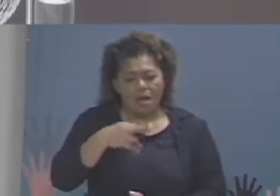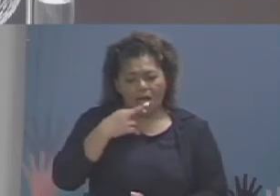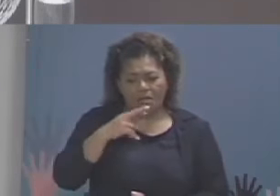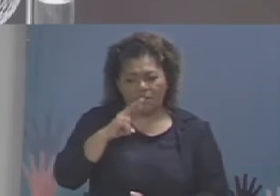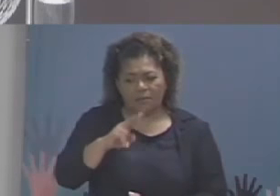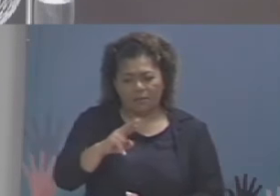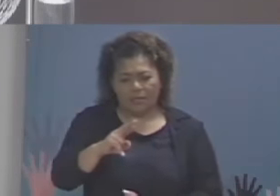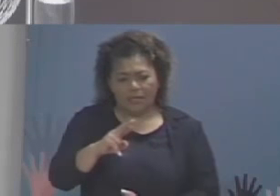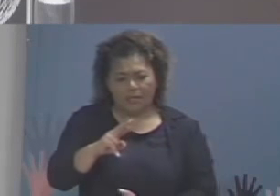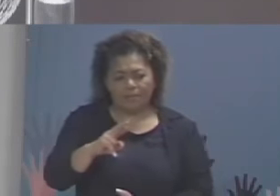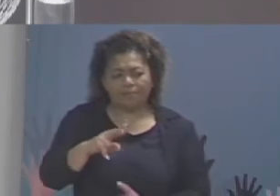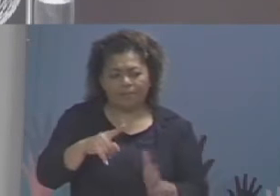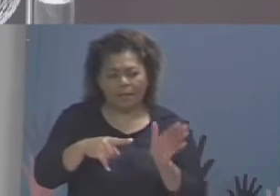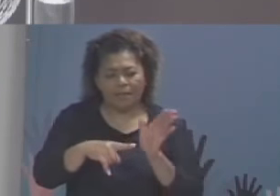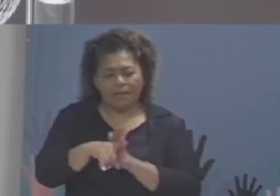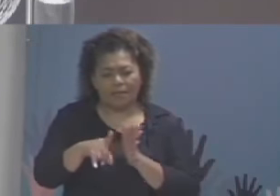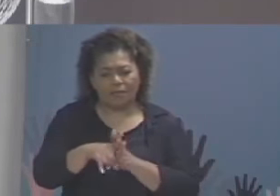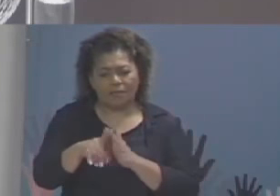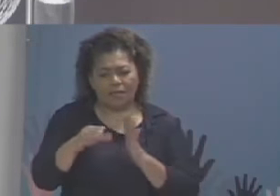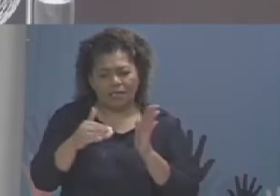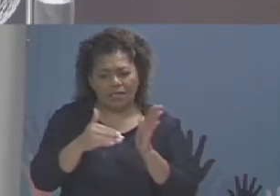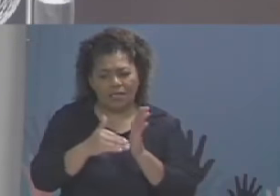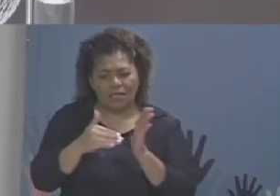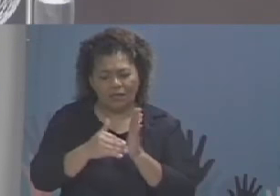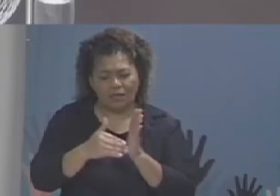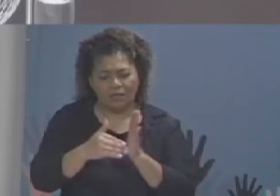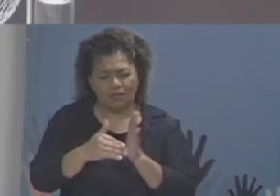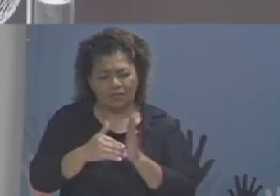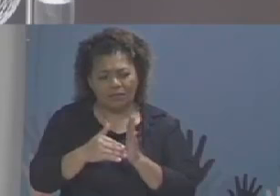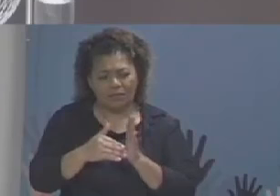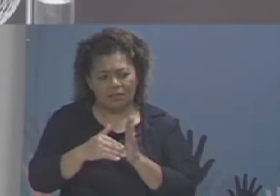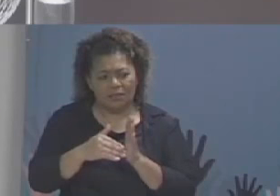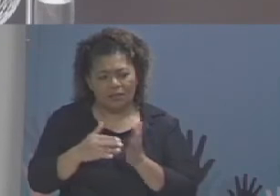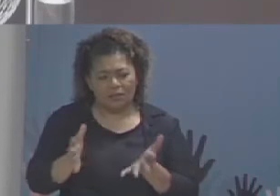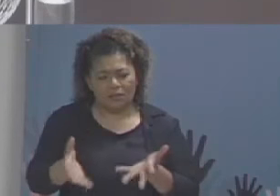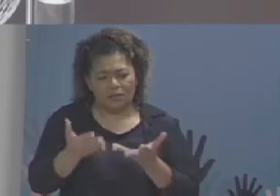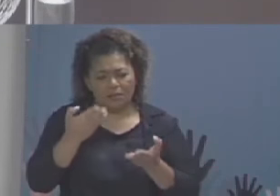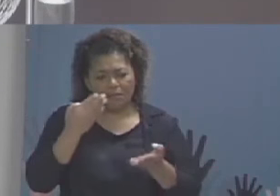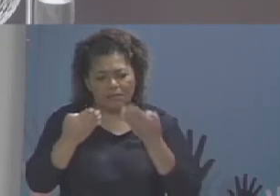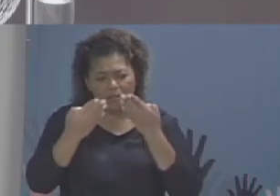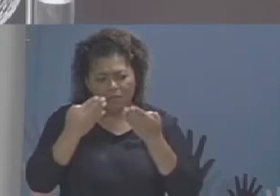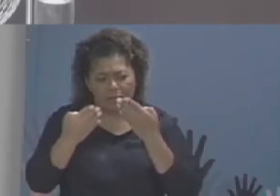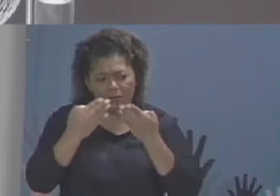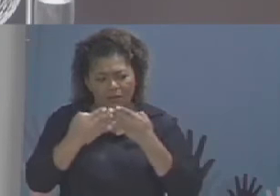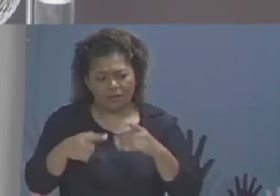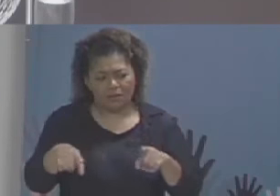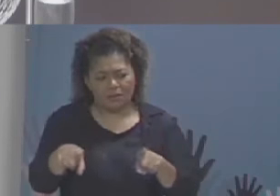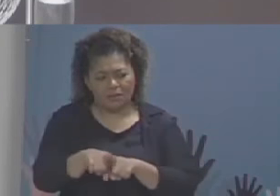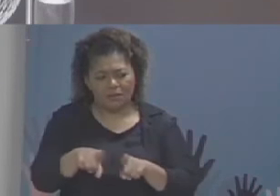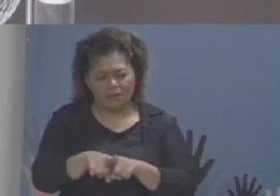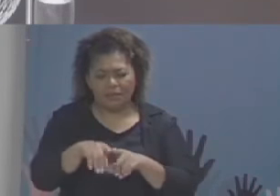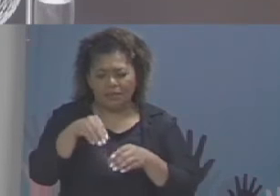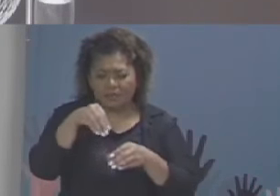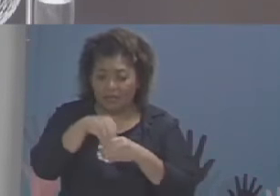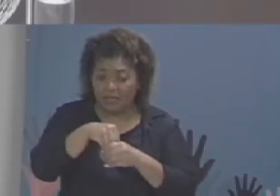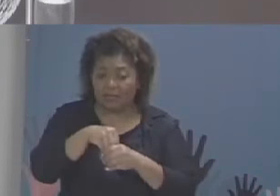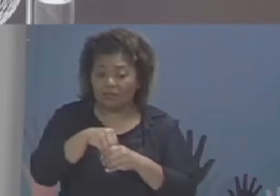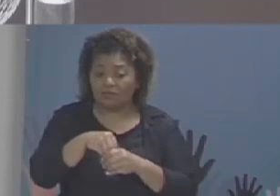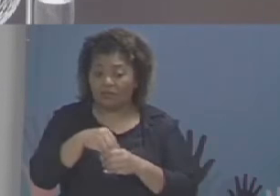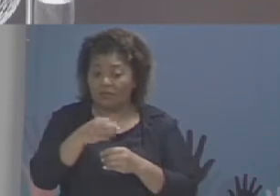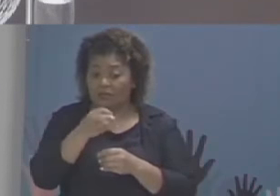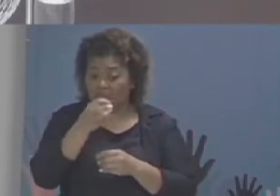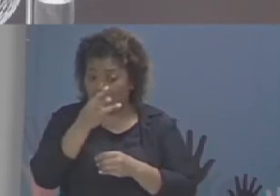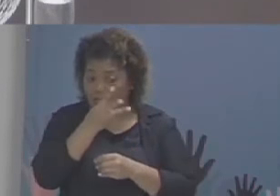ser sorteada. E a última, da contribuição das nossas psicólogas e psicólogos dentro dos três eixos